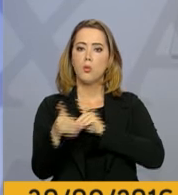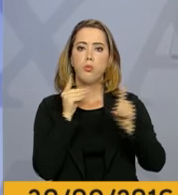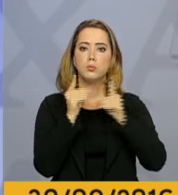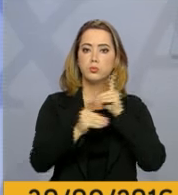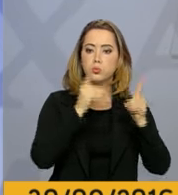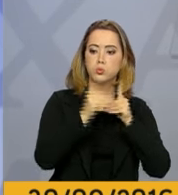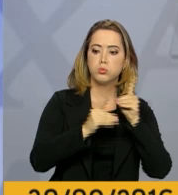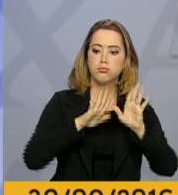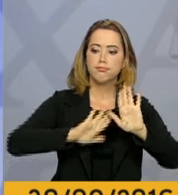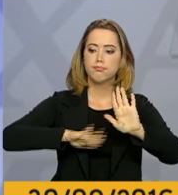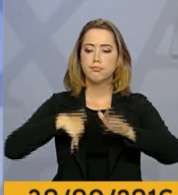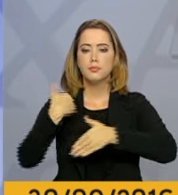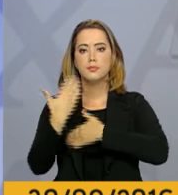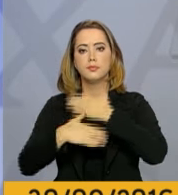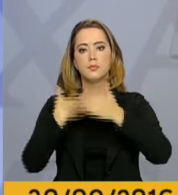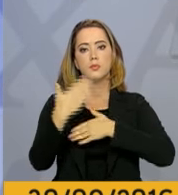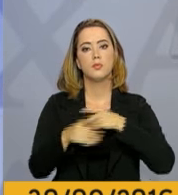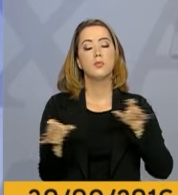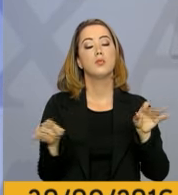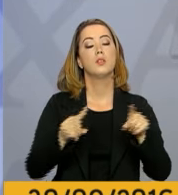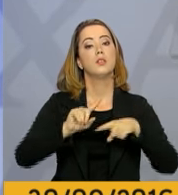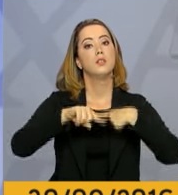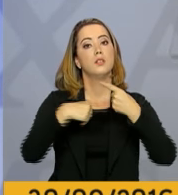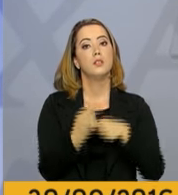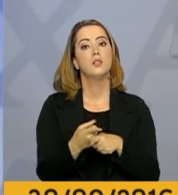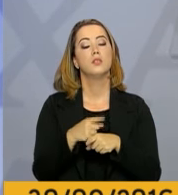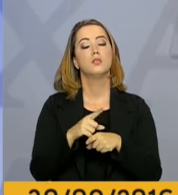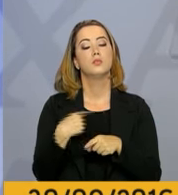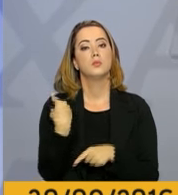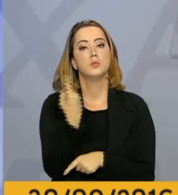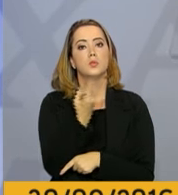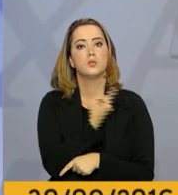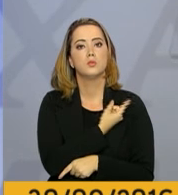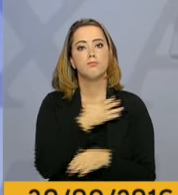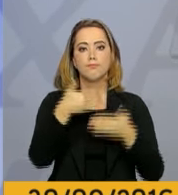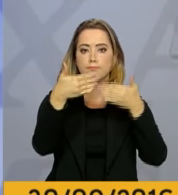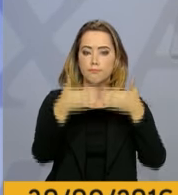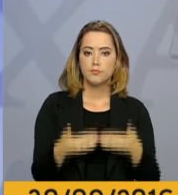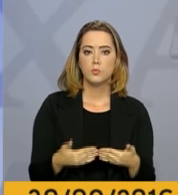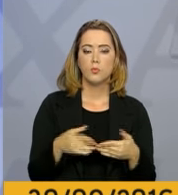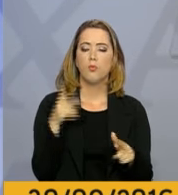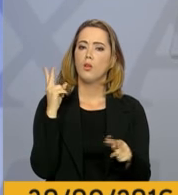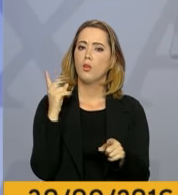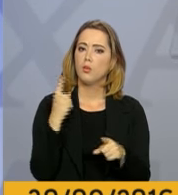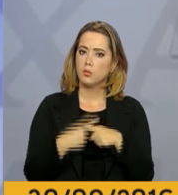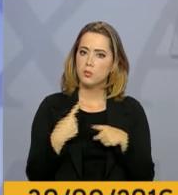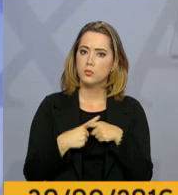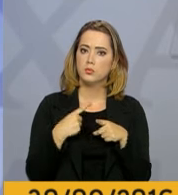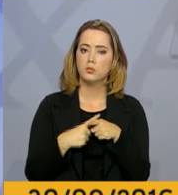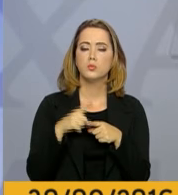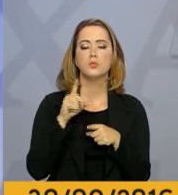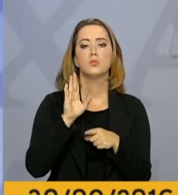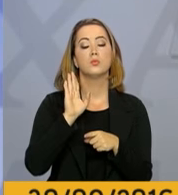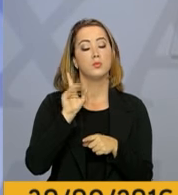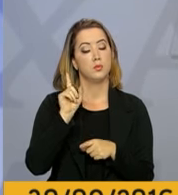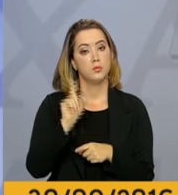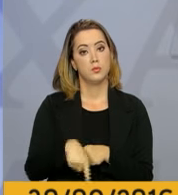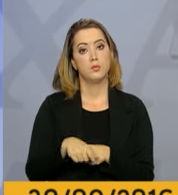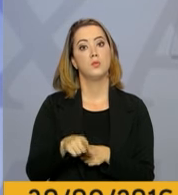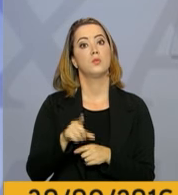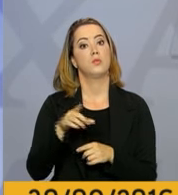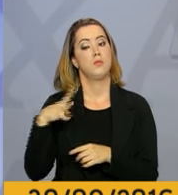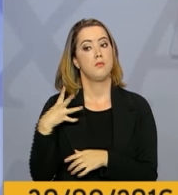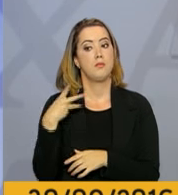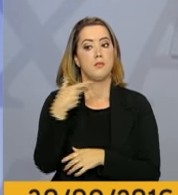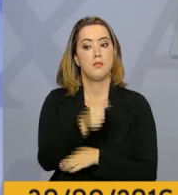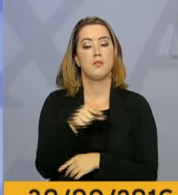seguiram após a nossa presença. Por isso que a excelência dos